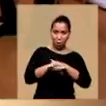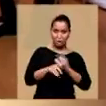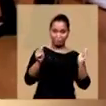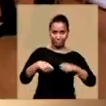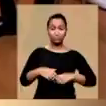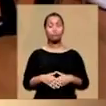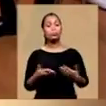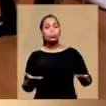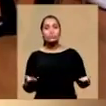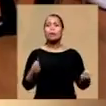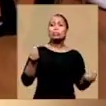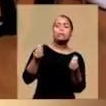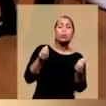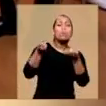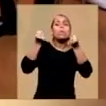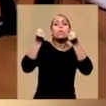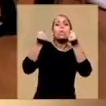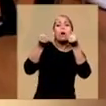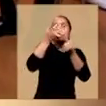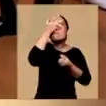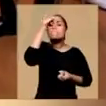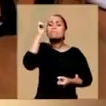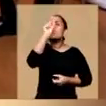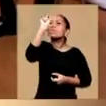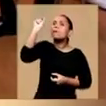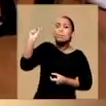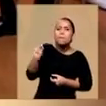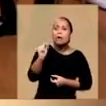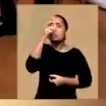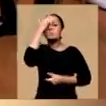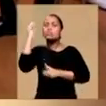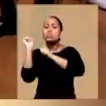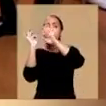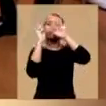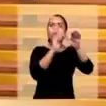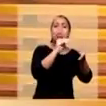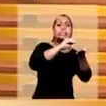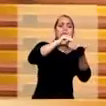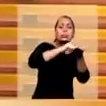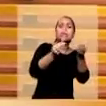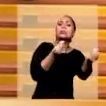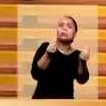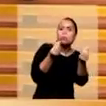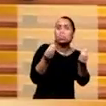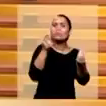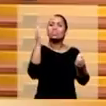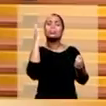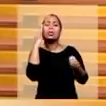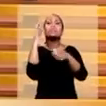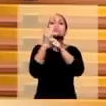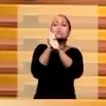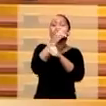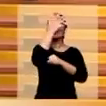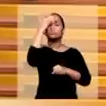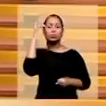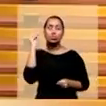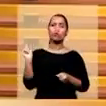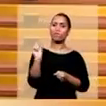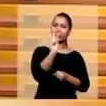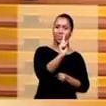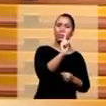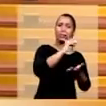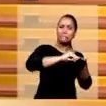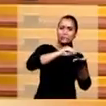pra gente um pouquinho, qual que é o perfil de quem passa pela Secretaria do Trabalho aqui em Rio Preto? Se vocês têm uma estatística de quantos atendimentos